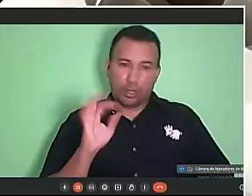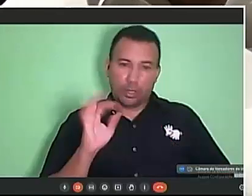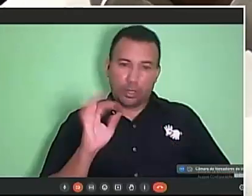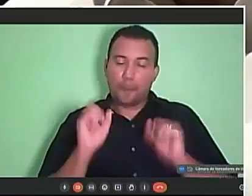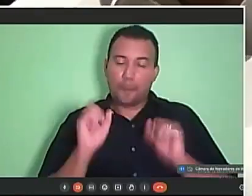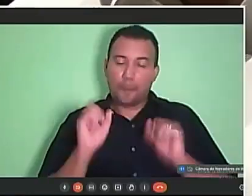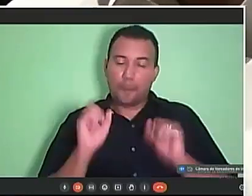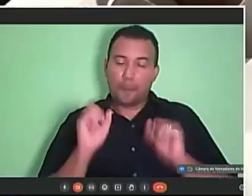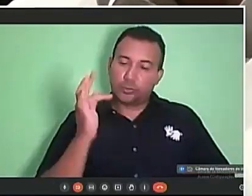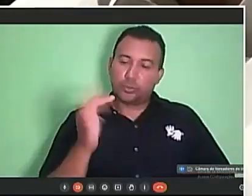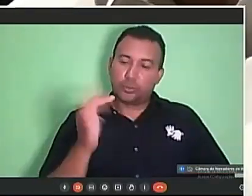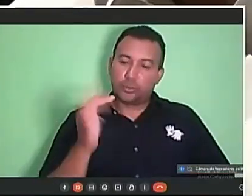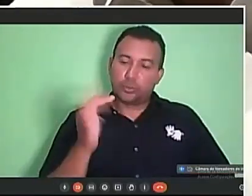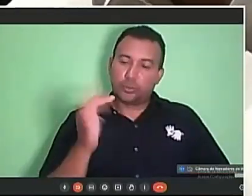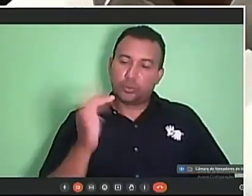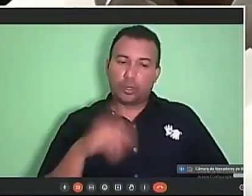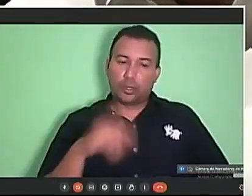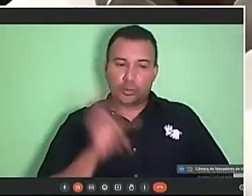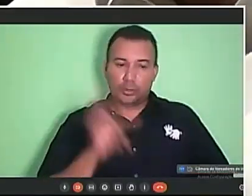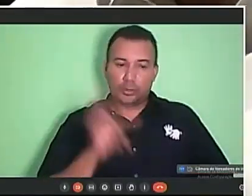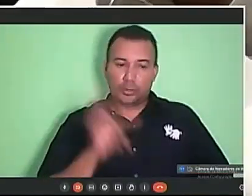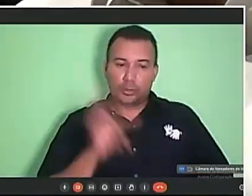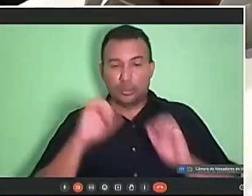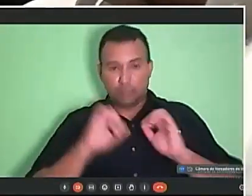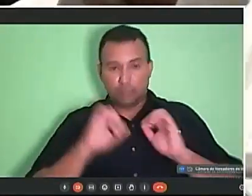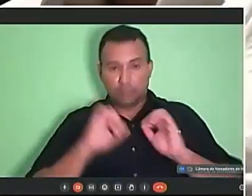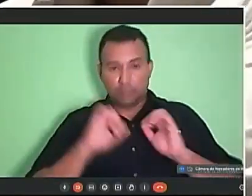poderá esclarecer melhor esse questionamento.